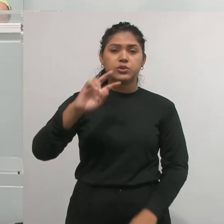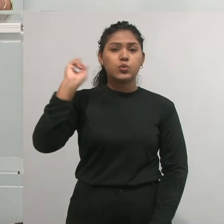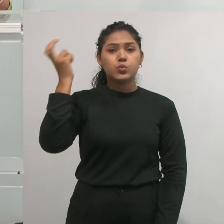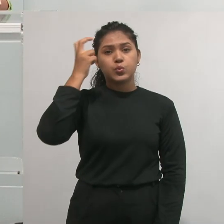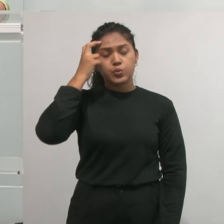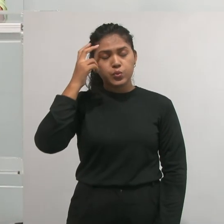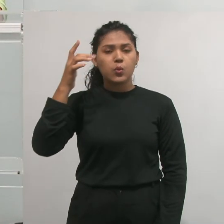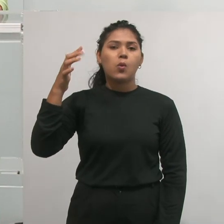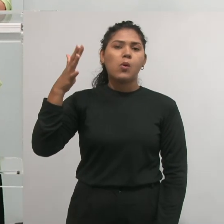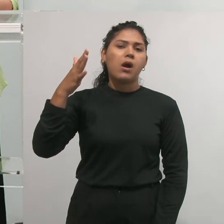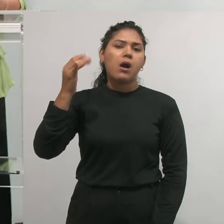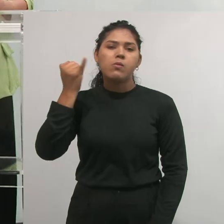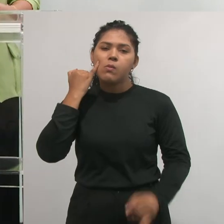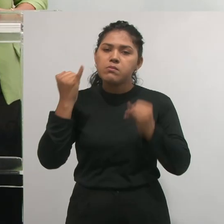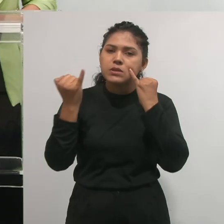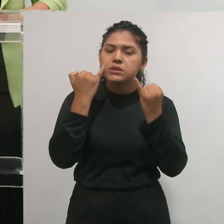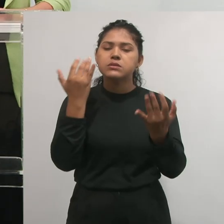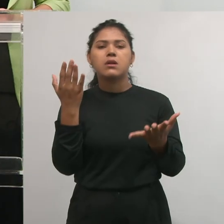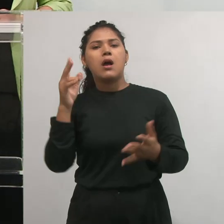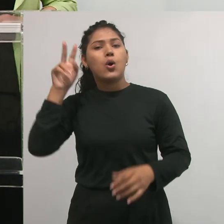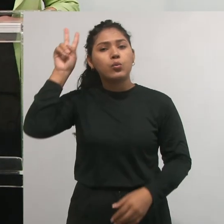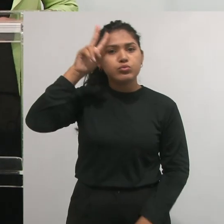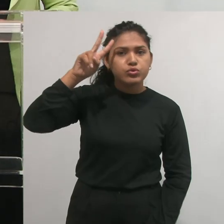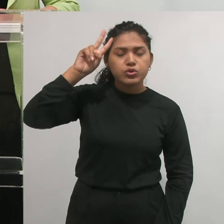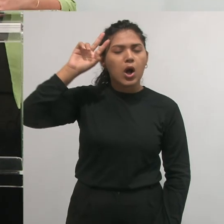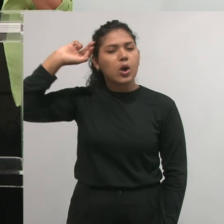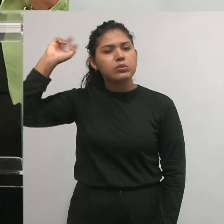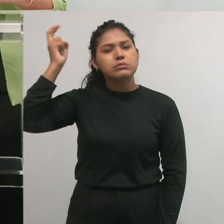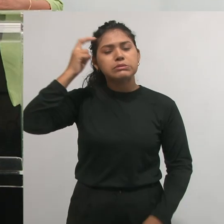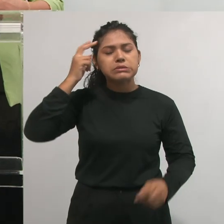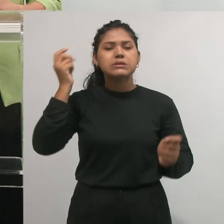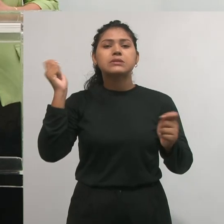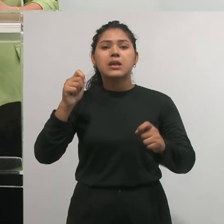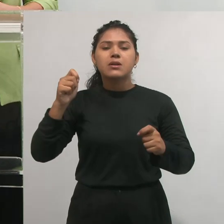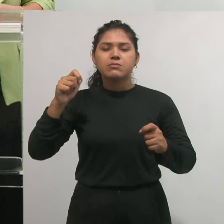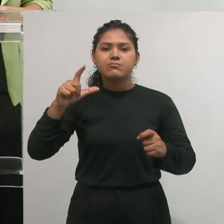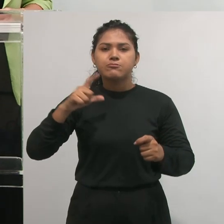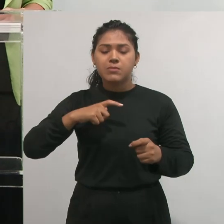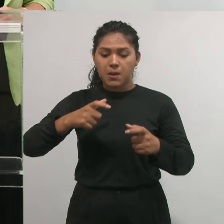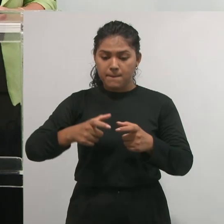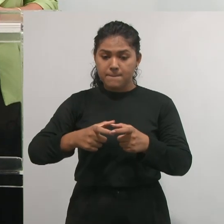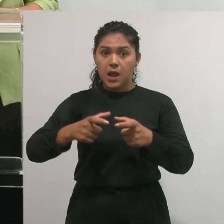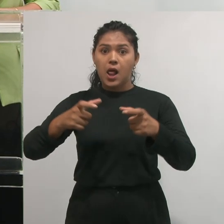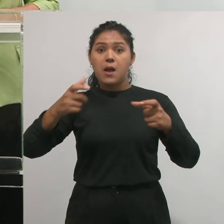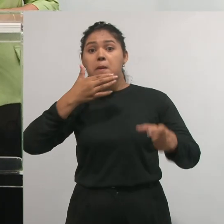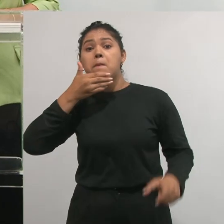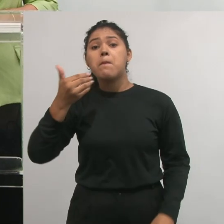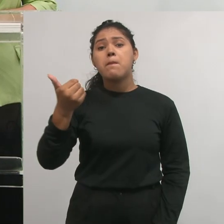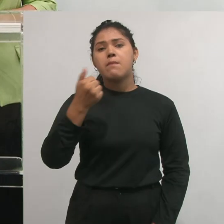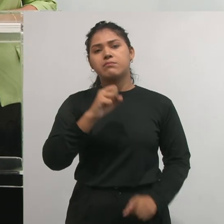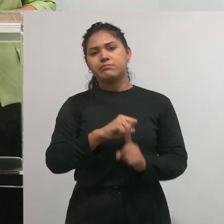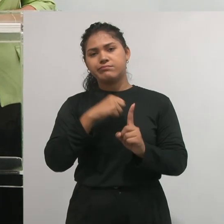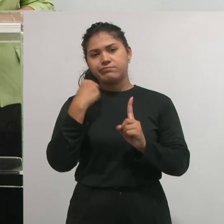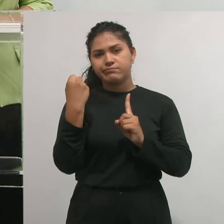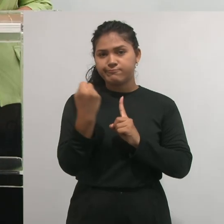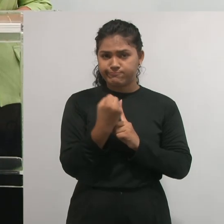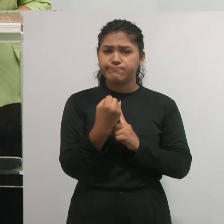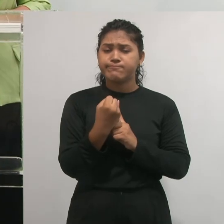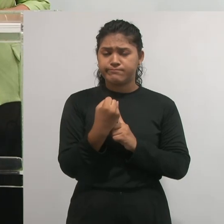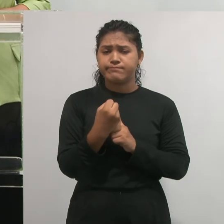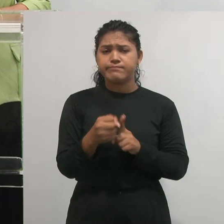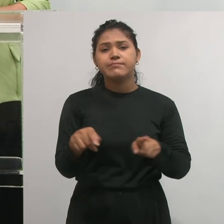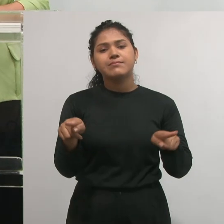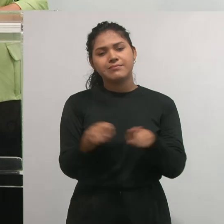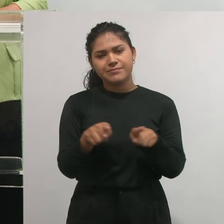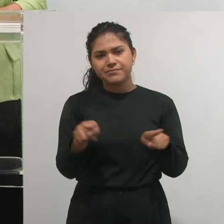diversidade de culturas, de saberes, enriquece cada vez mais a sociedade.